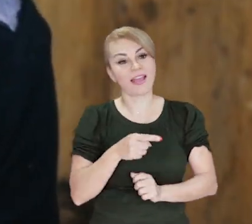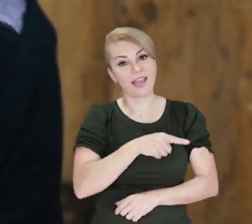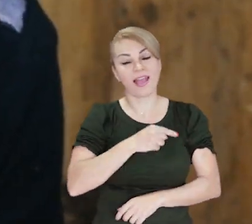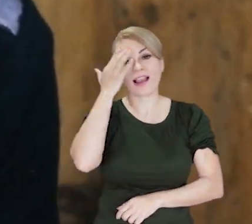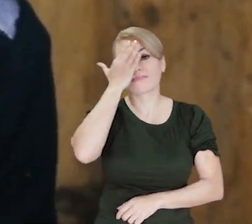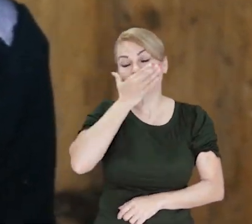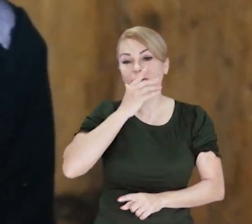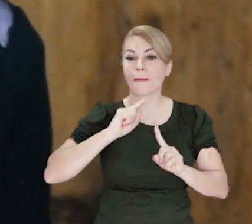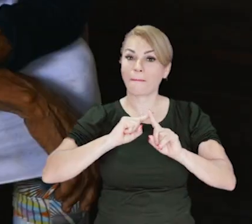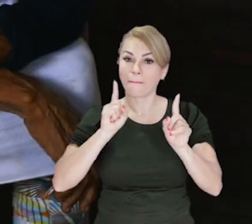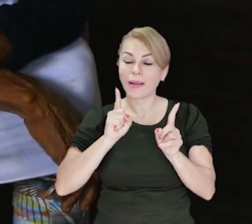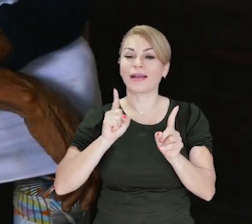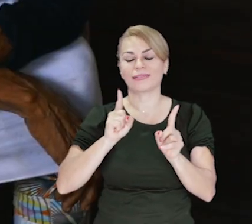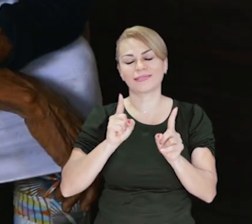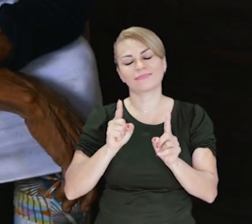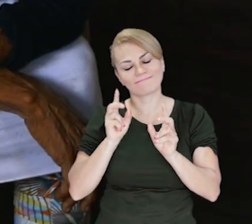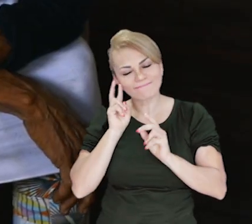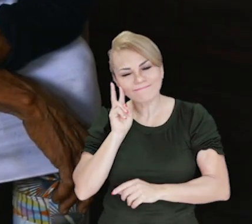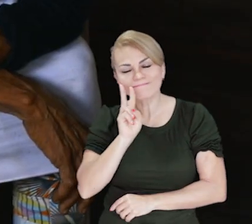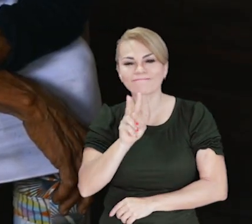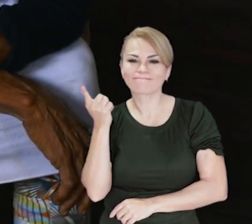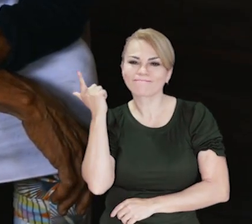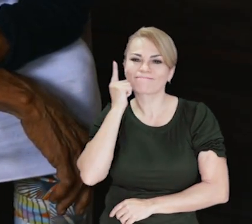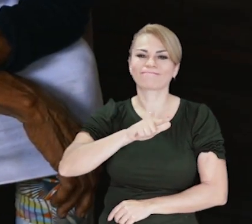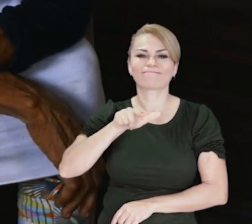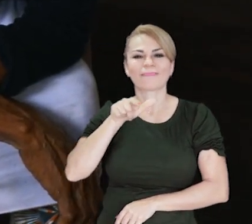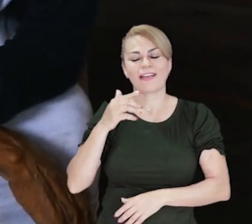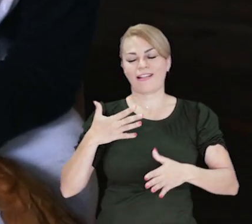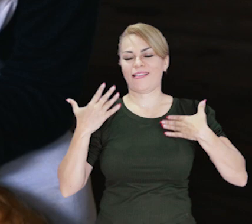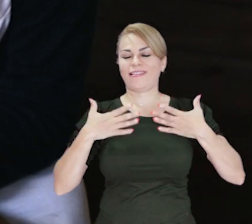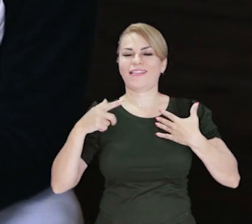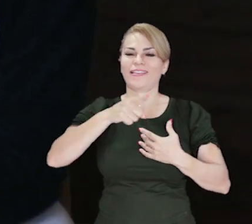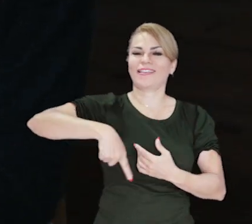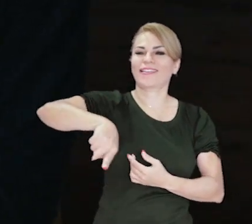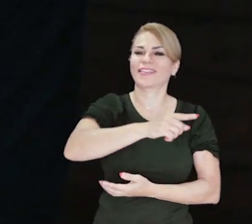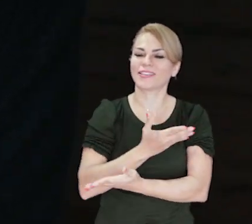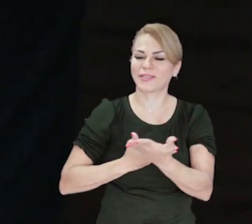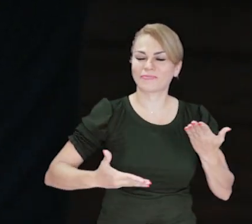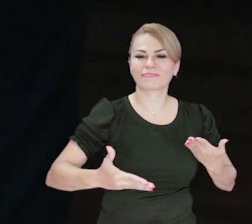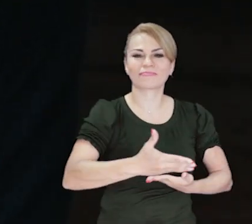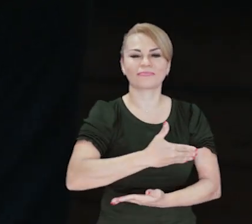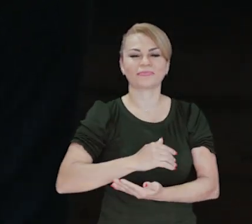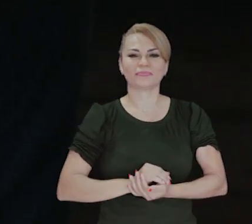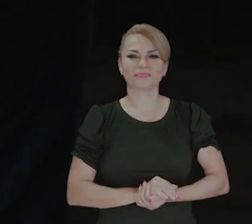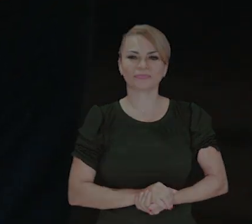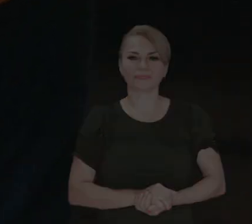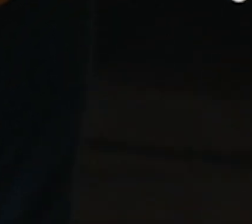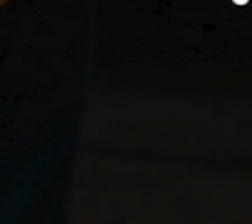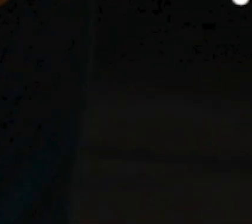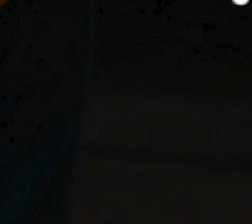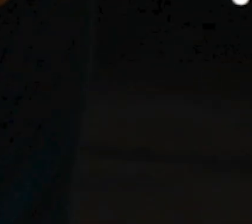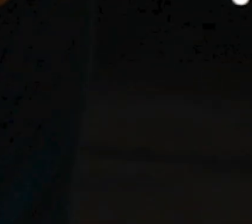deitamos juntos. É a lucidez de quem não enxerga com os olhos, mas vê a alma das pessoas.